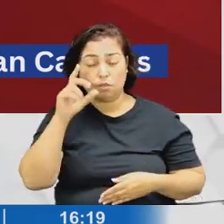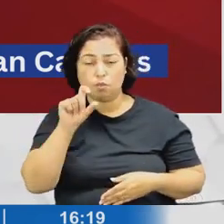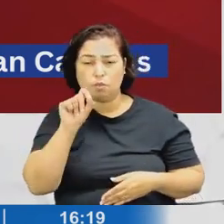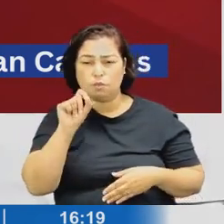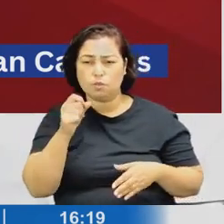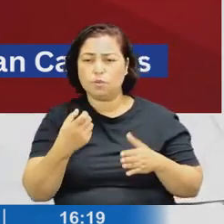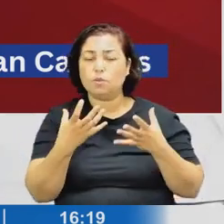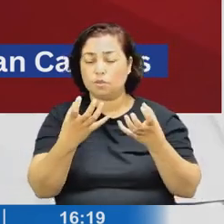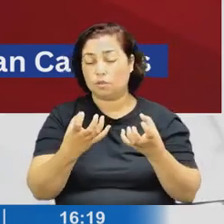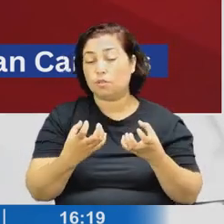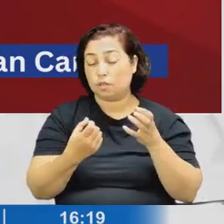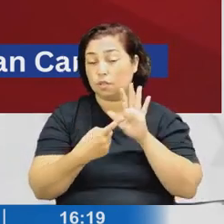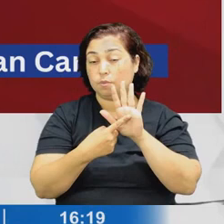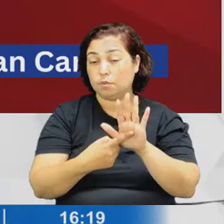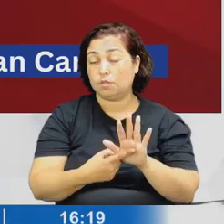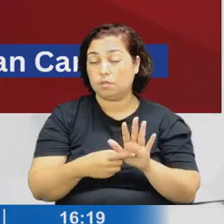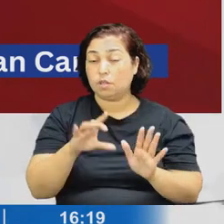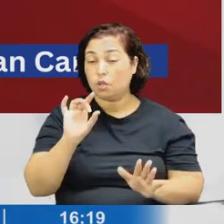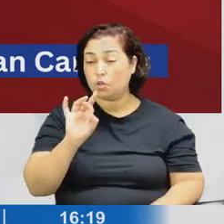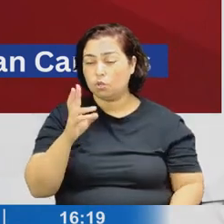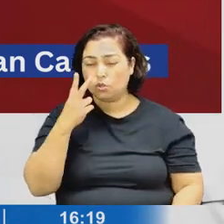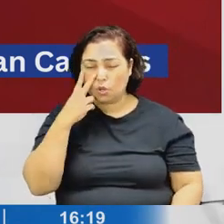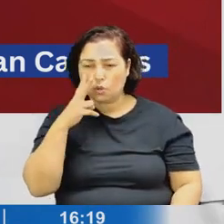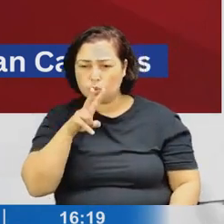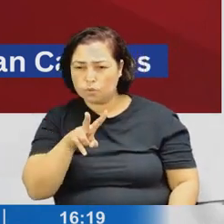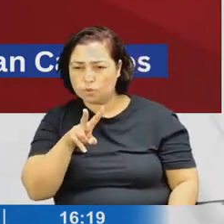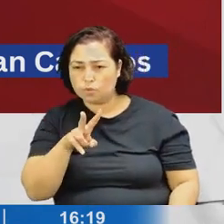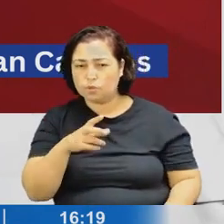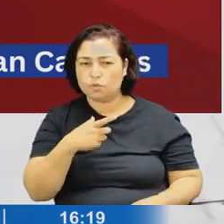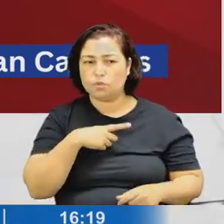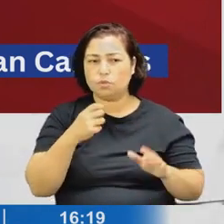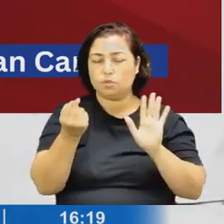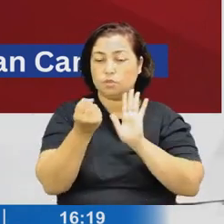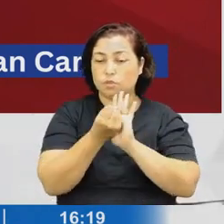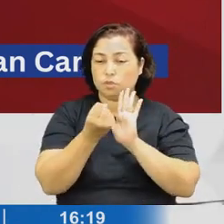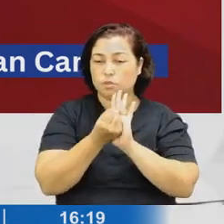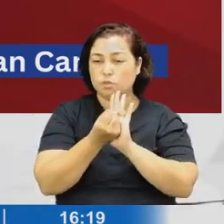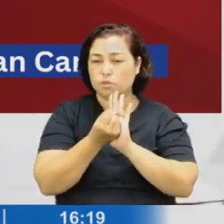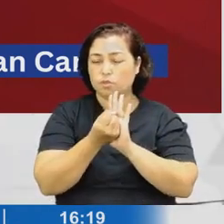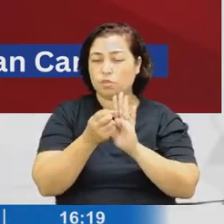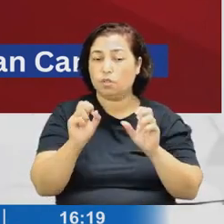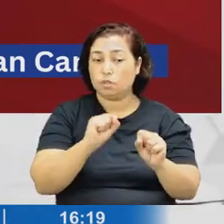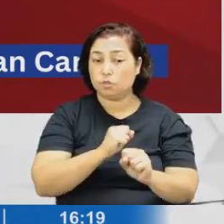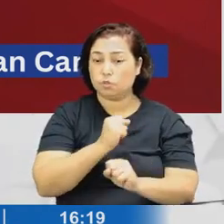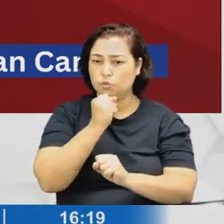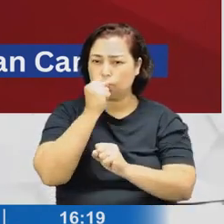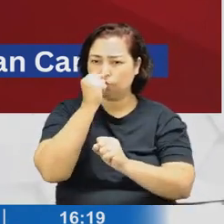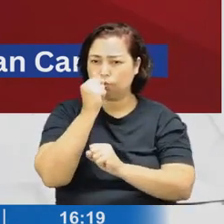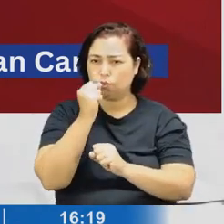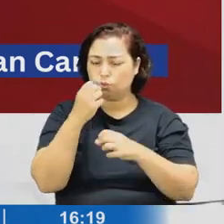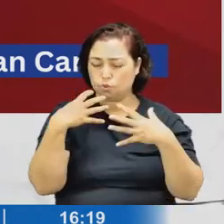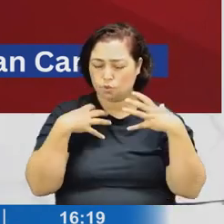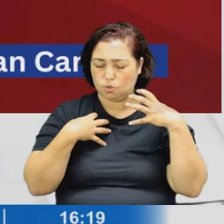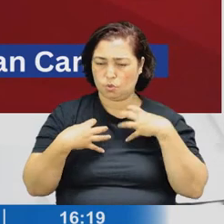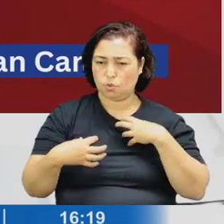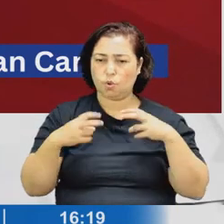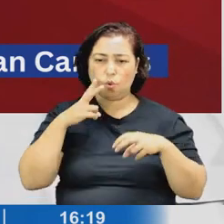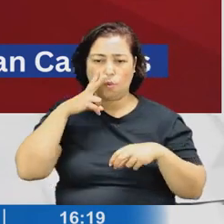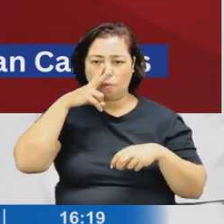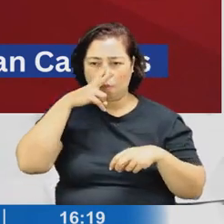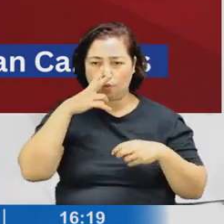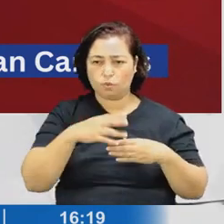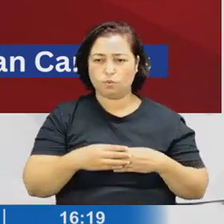quer ser passado né só olhando para o nosso parlamentar ali ele tem um símbolo uma simbologia já de força por causa do corpo é um corpo forte aí já